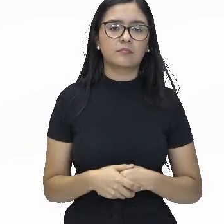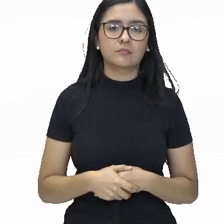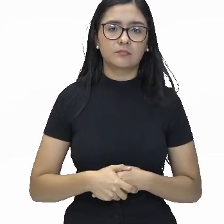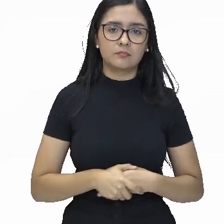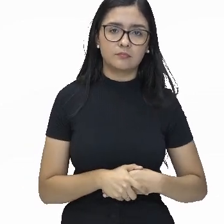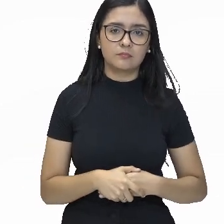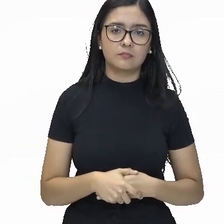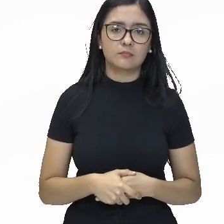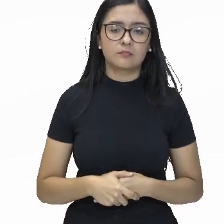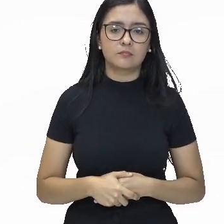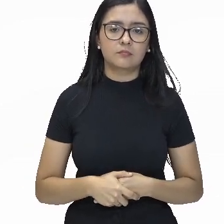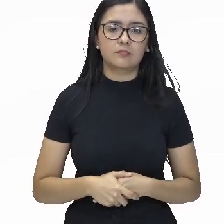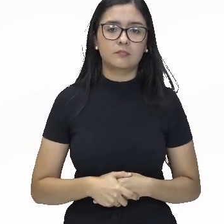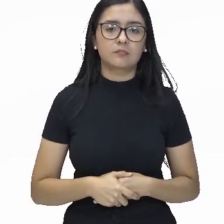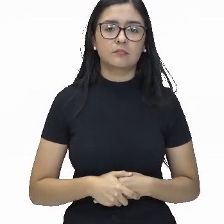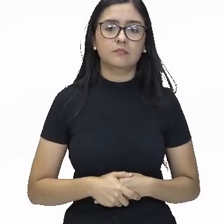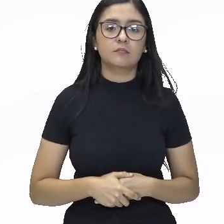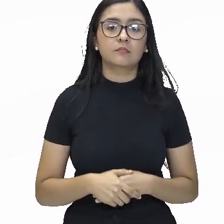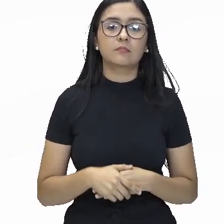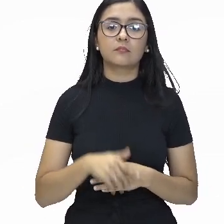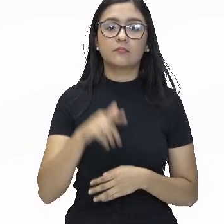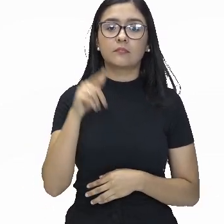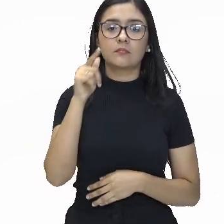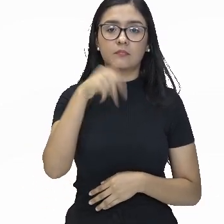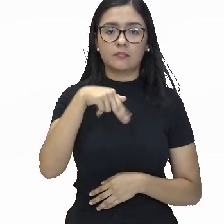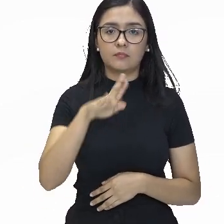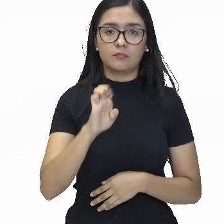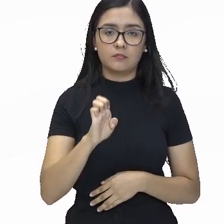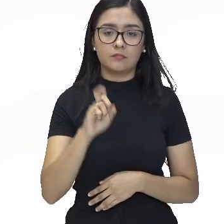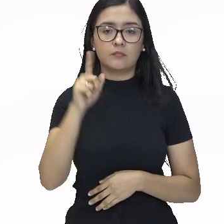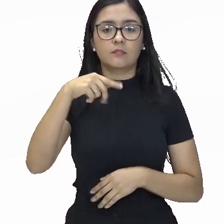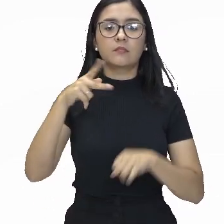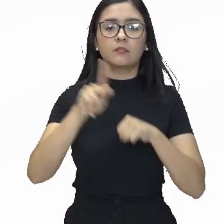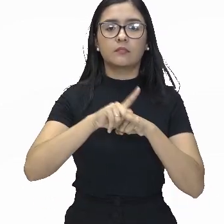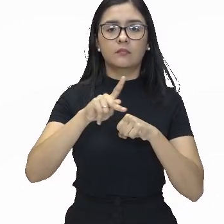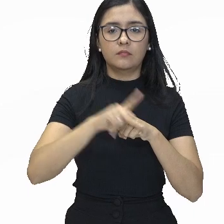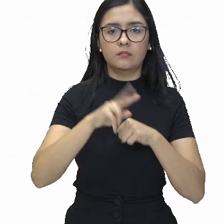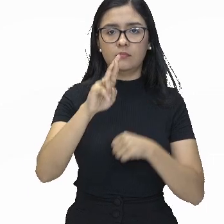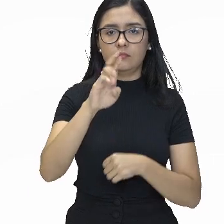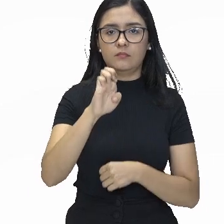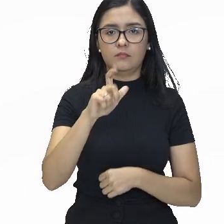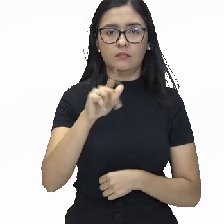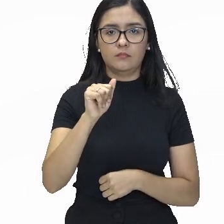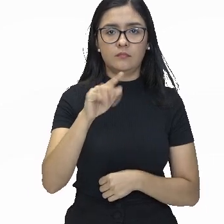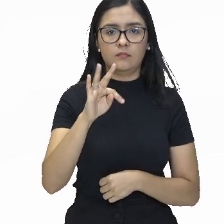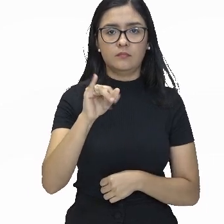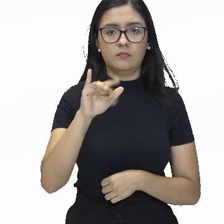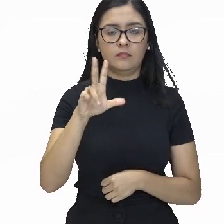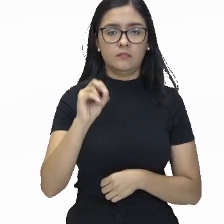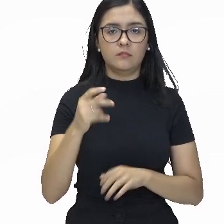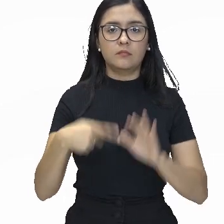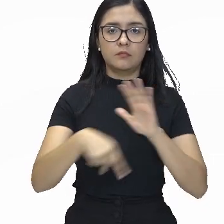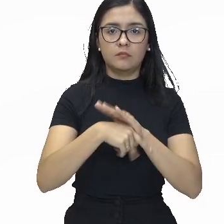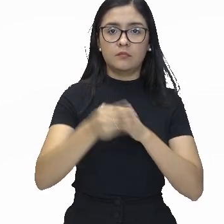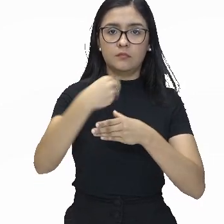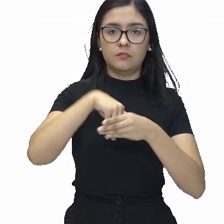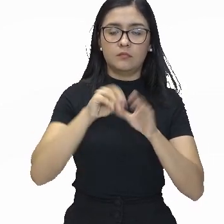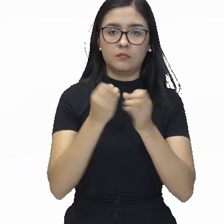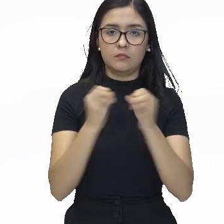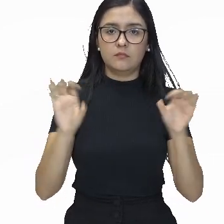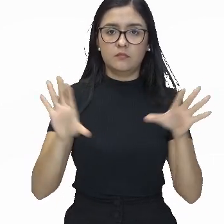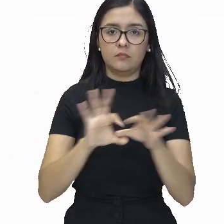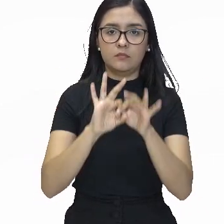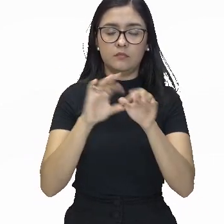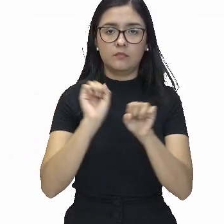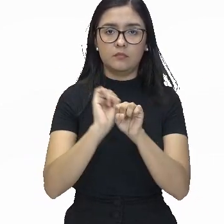é um pronome relativo, né, eles sempre estão envolvidos, pronomes relativos, nas orações